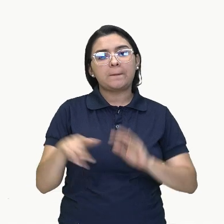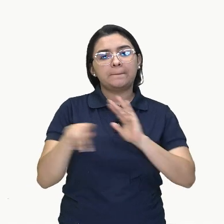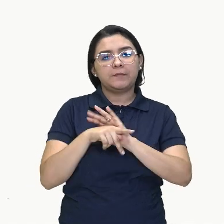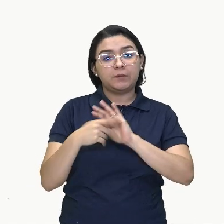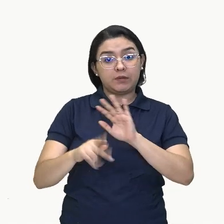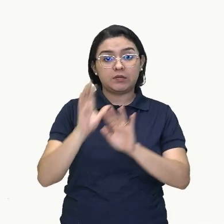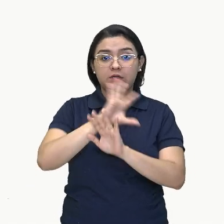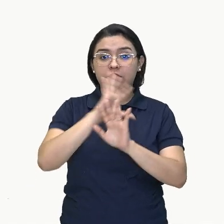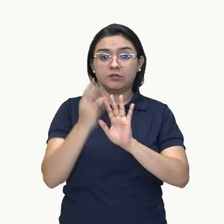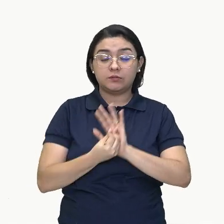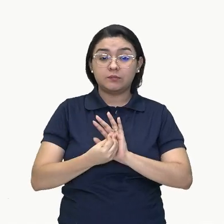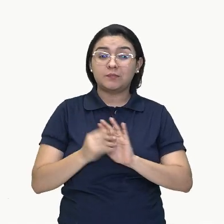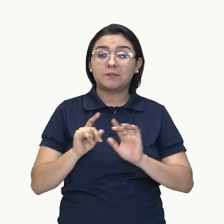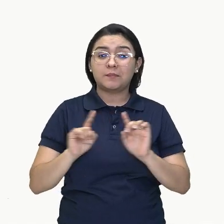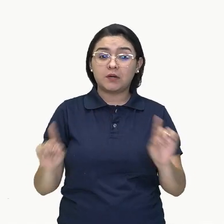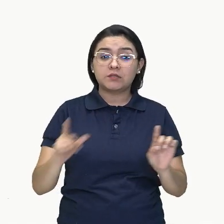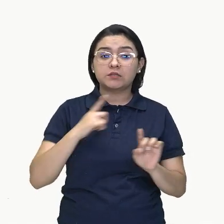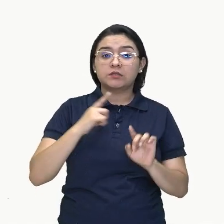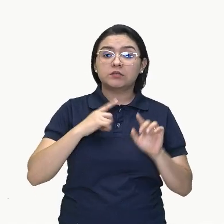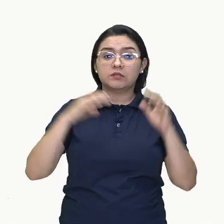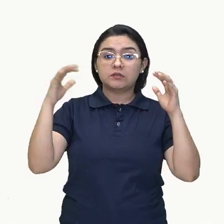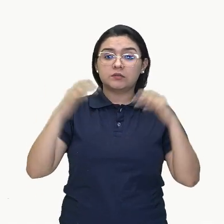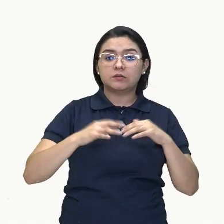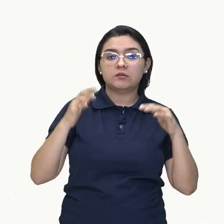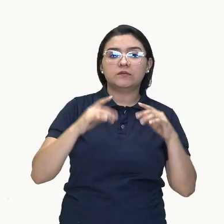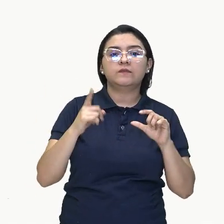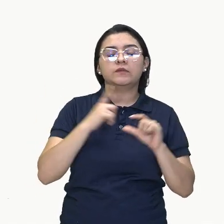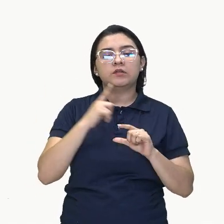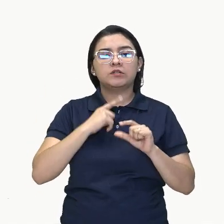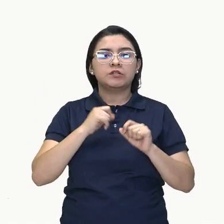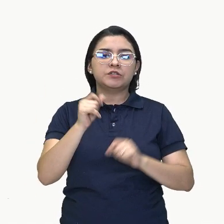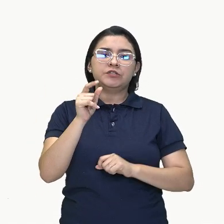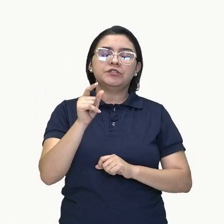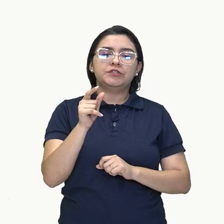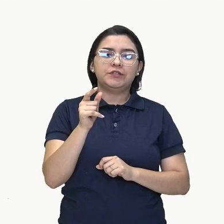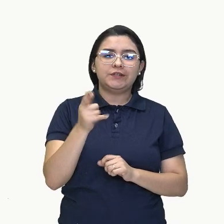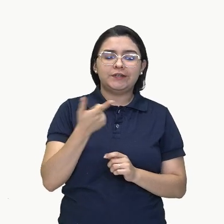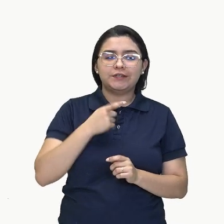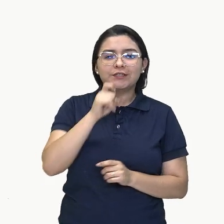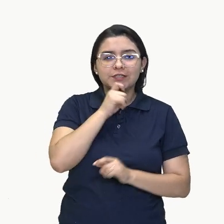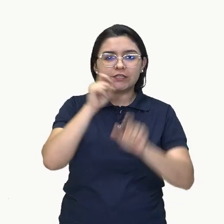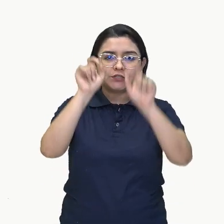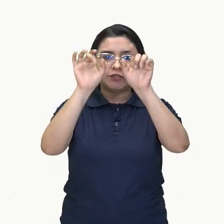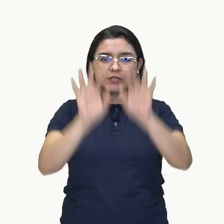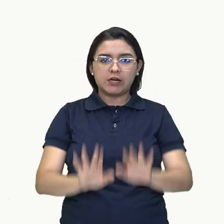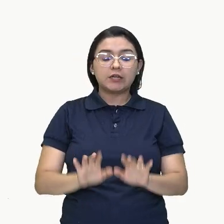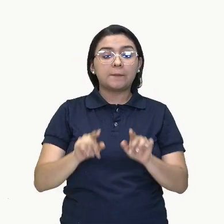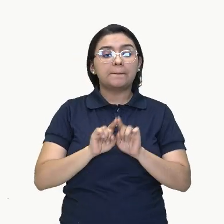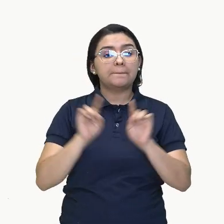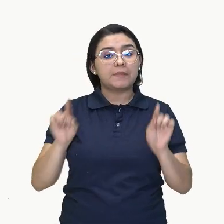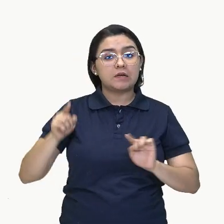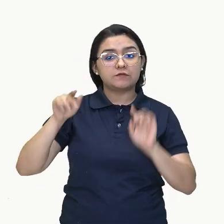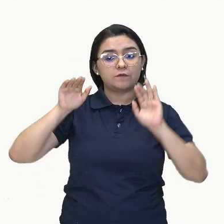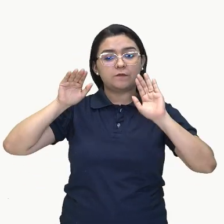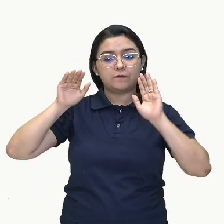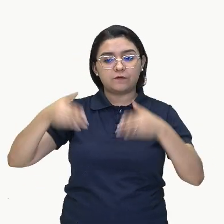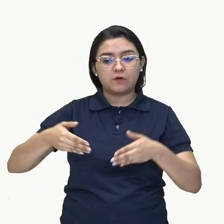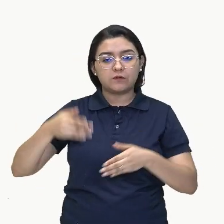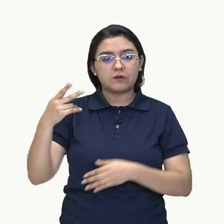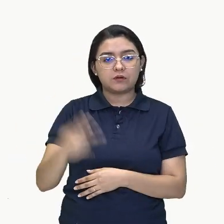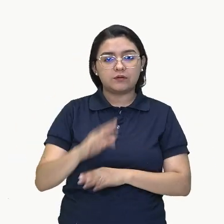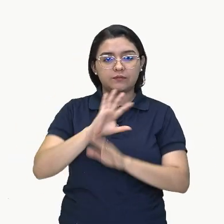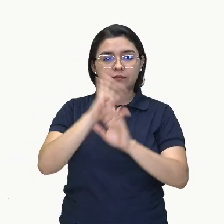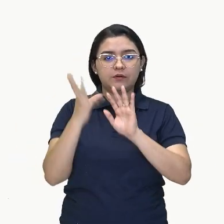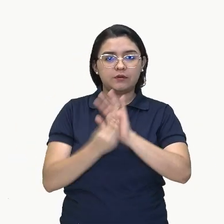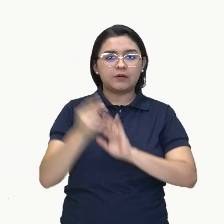região, né? Mas eu tenho precipitação em forma de neve, em forma de geada, mas no caso aqui, essa precipitação que a gente está falando